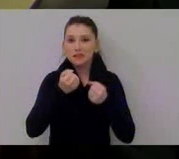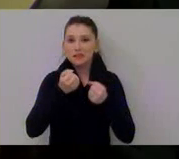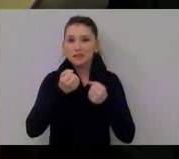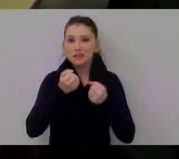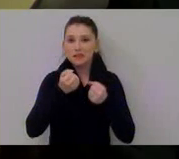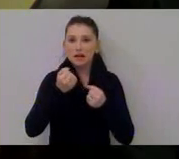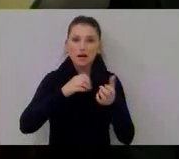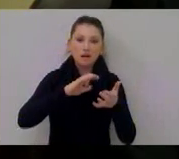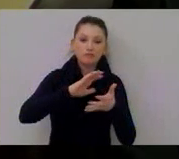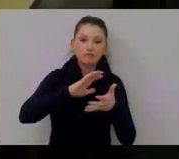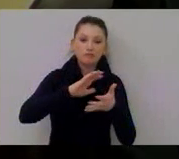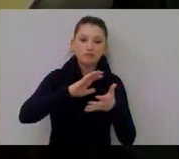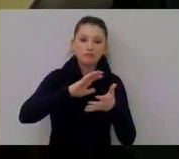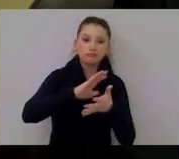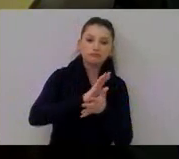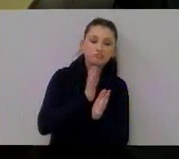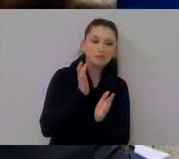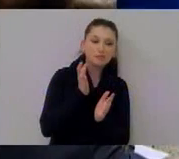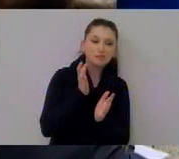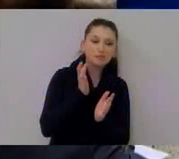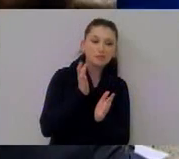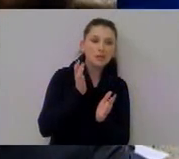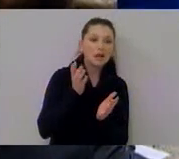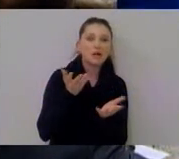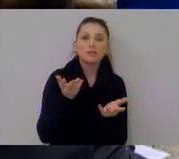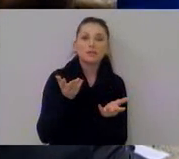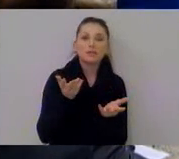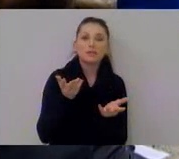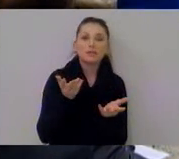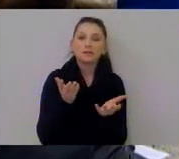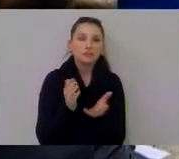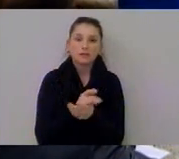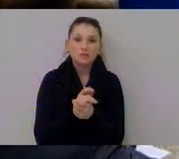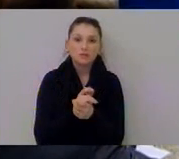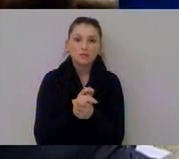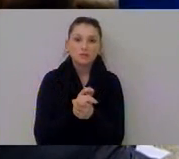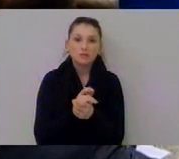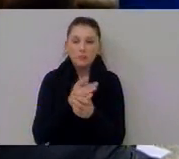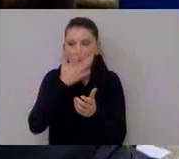furados, pedestres que não têm por onde passar.